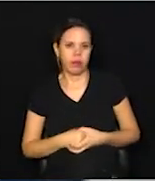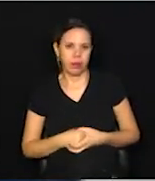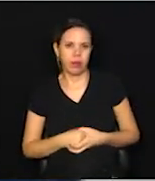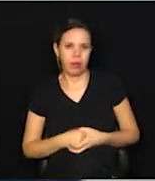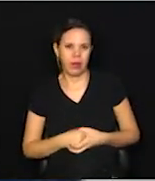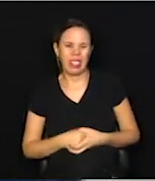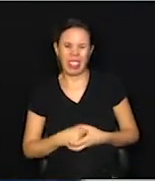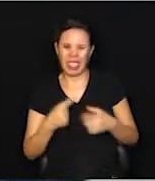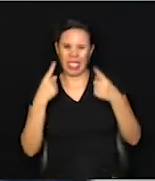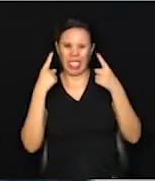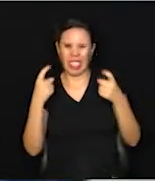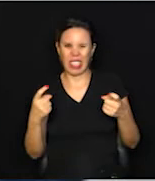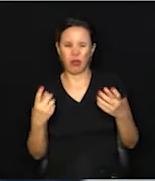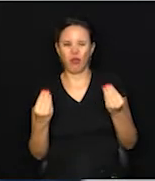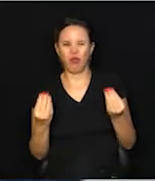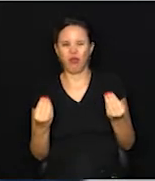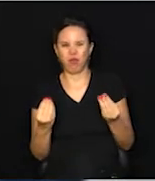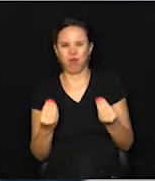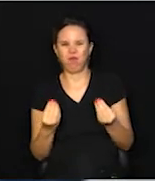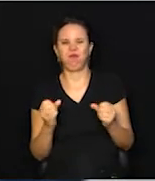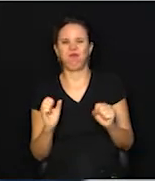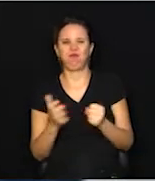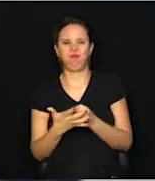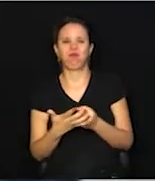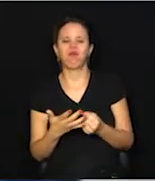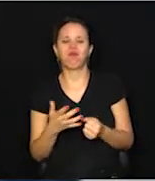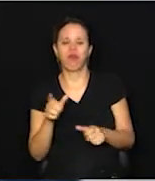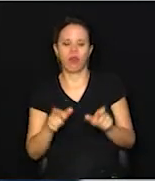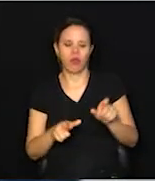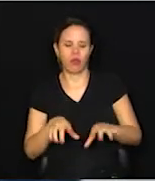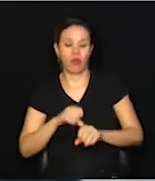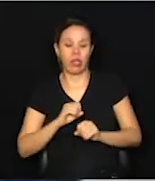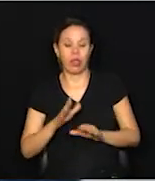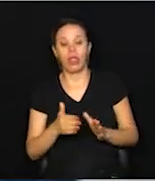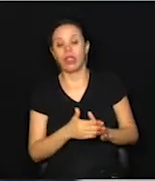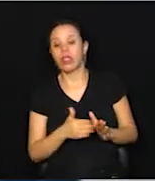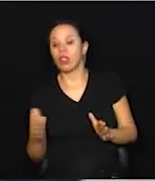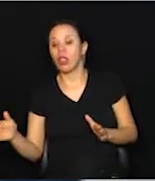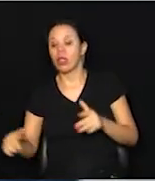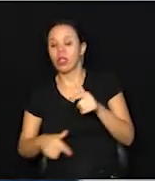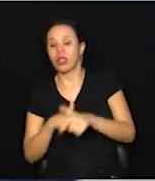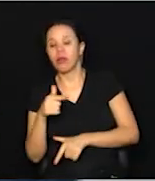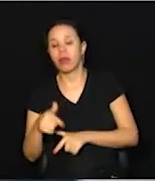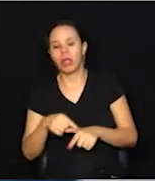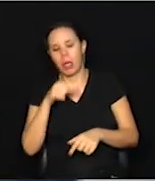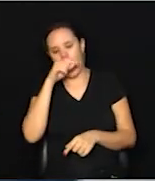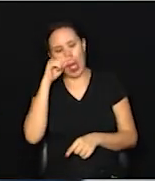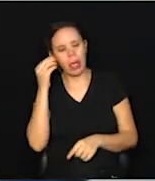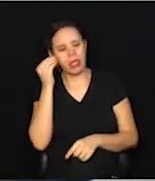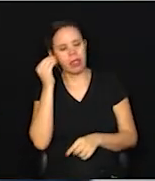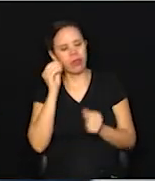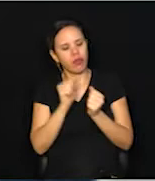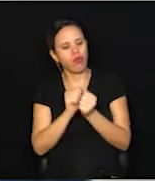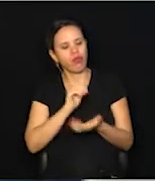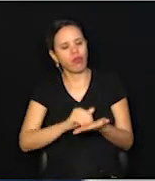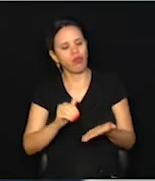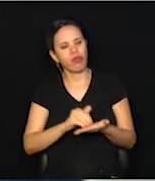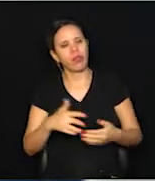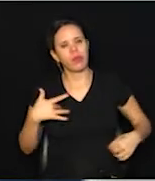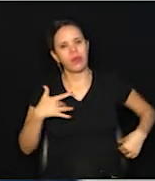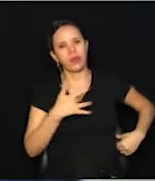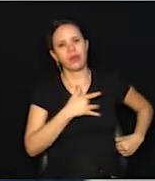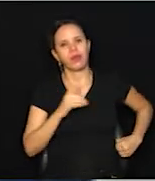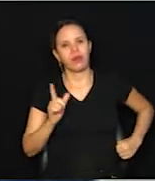foi violenta. Então, o que nós fizemos nesse período? Foi uma tentativa, junto com a Secretaria de Saúde, óbvio,